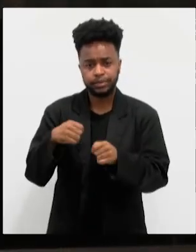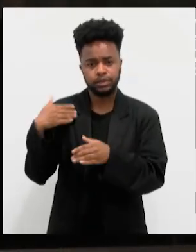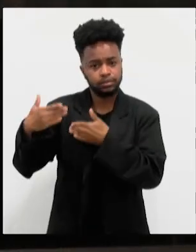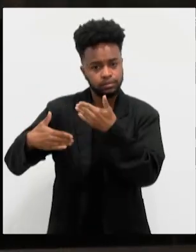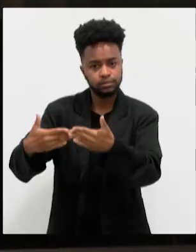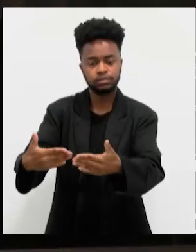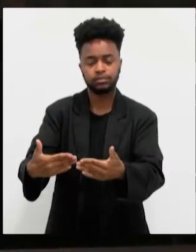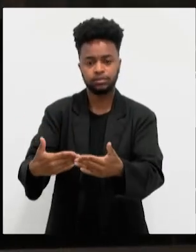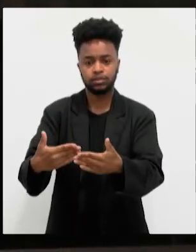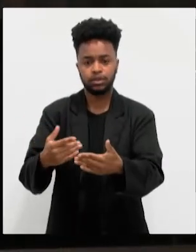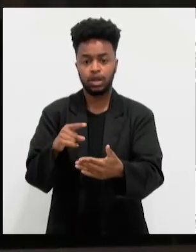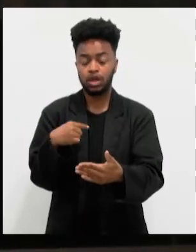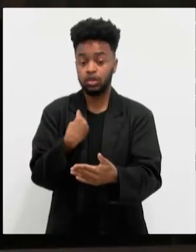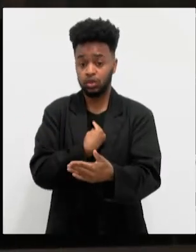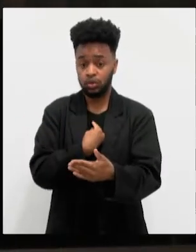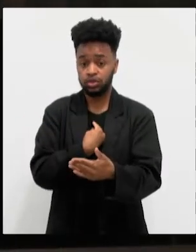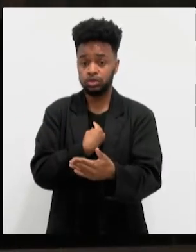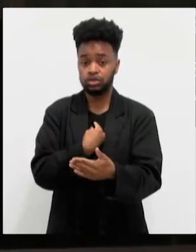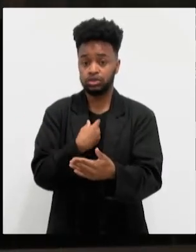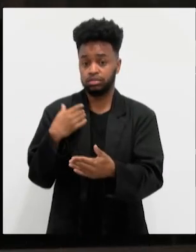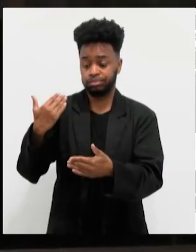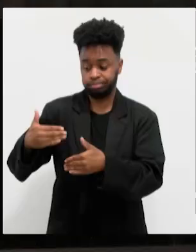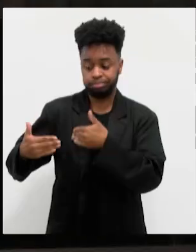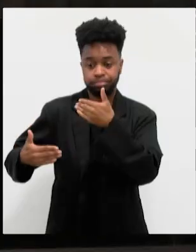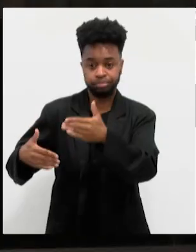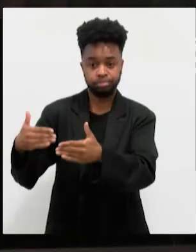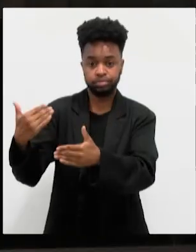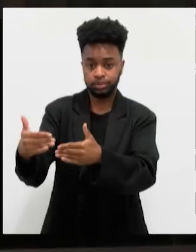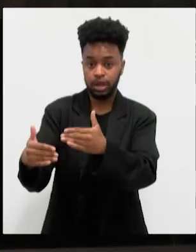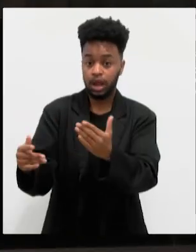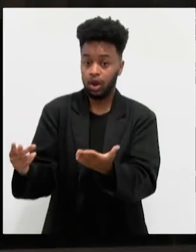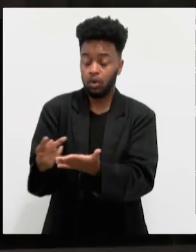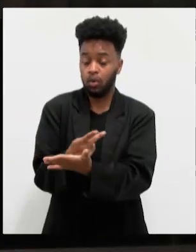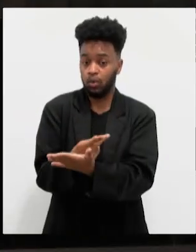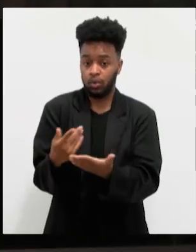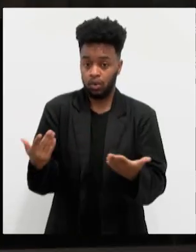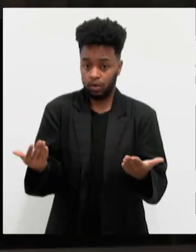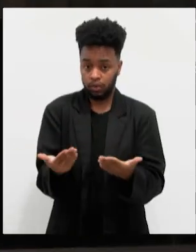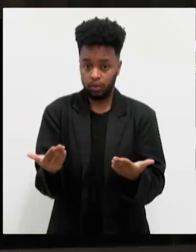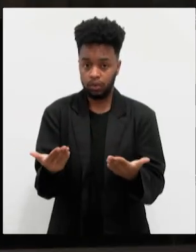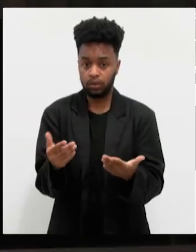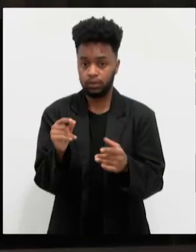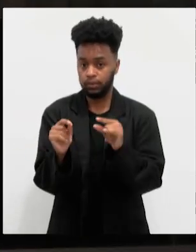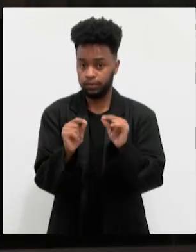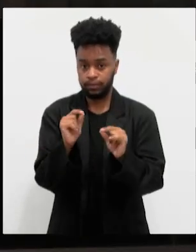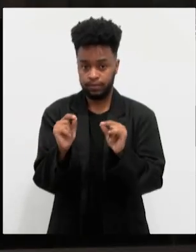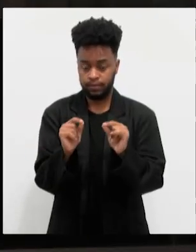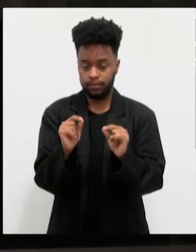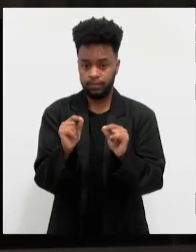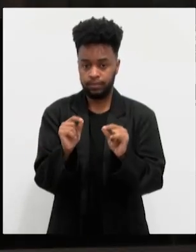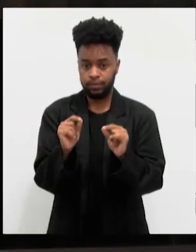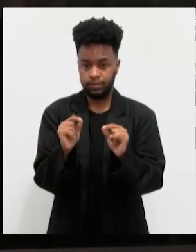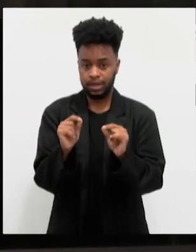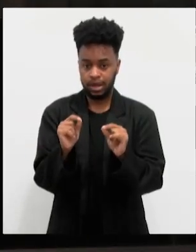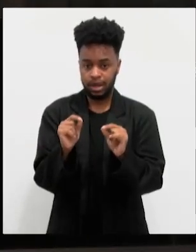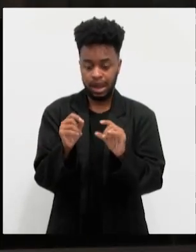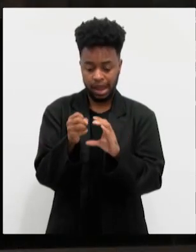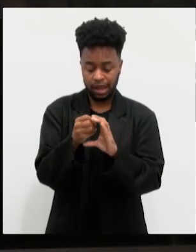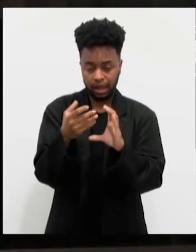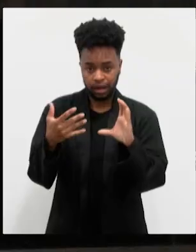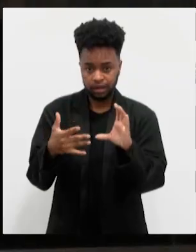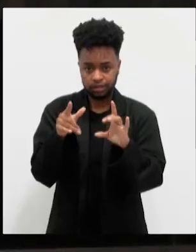avançando a um ponto tal em que o aspecto